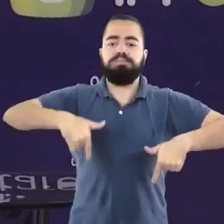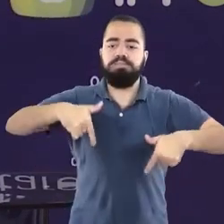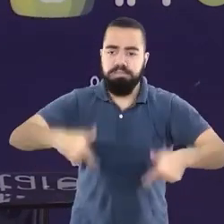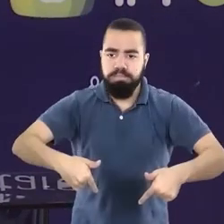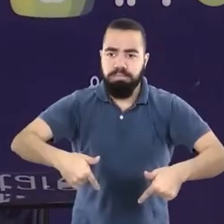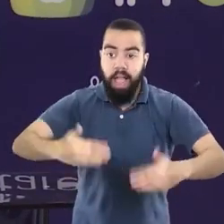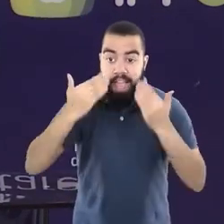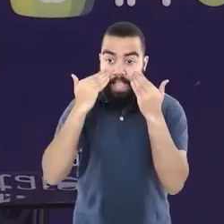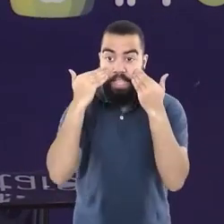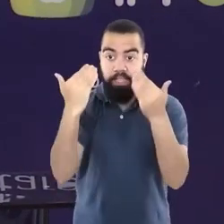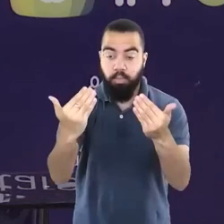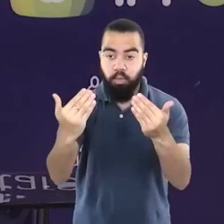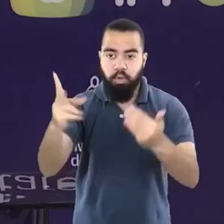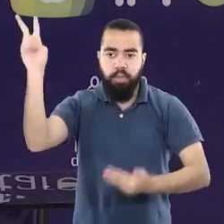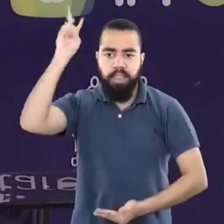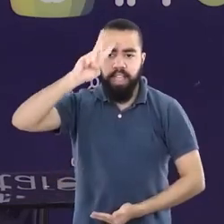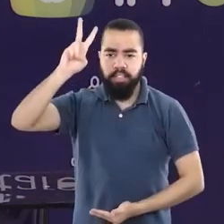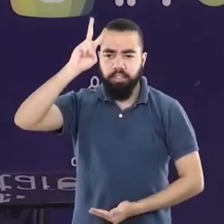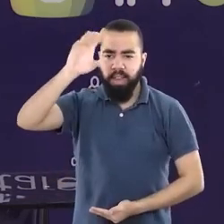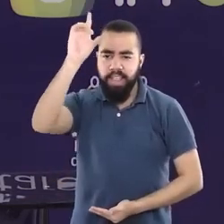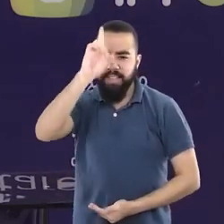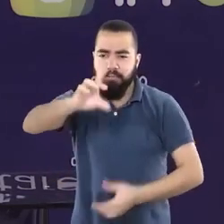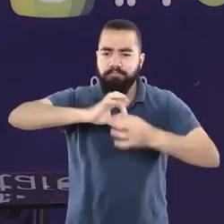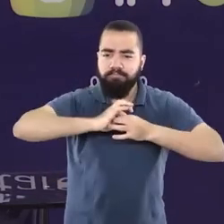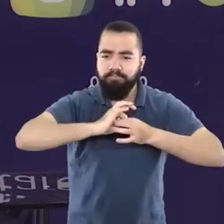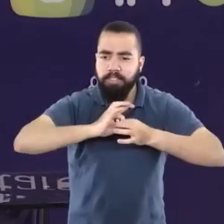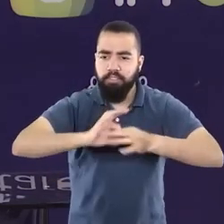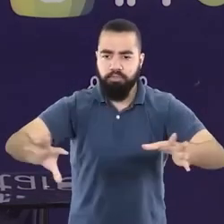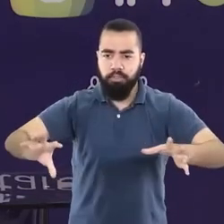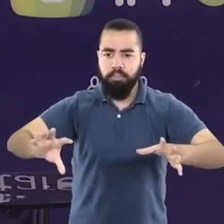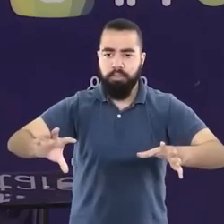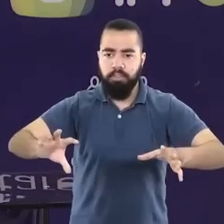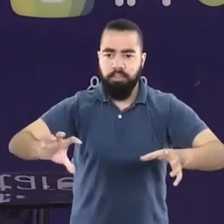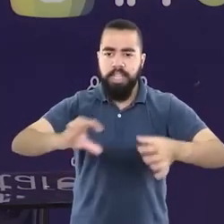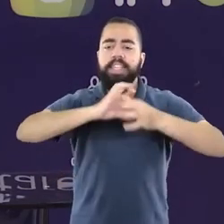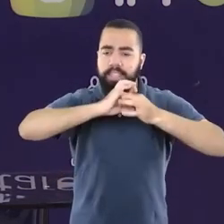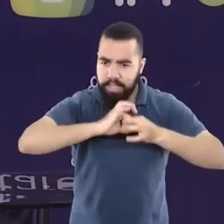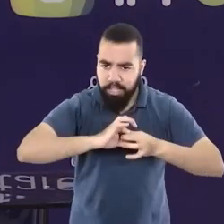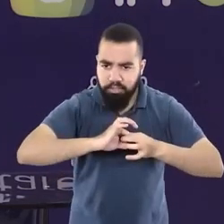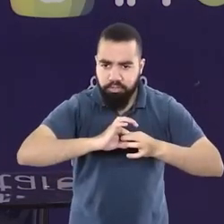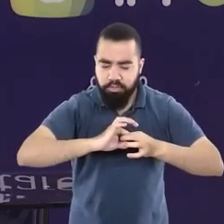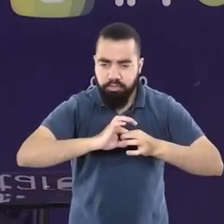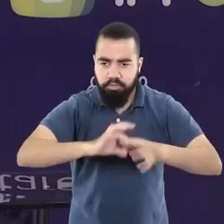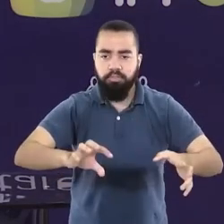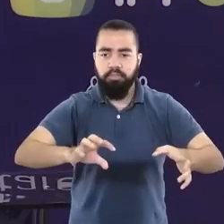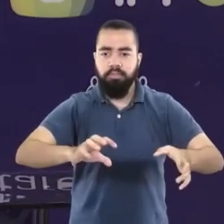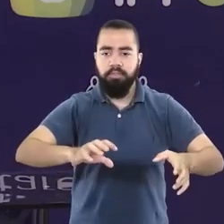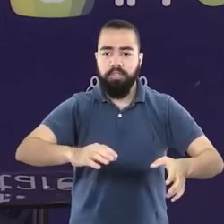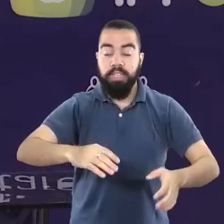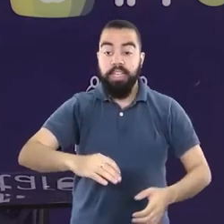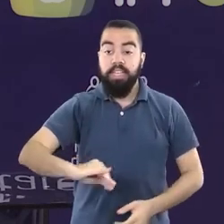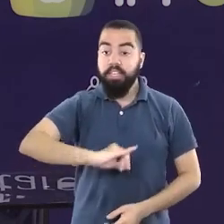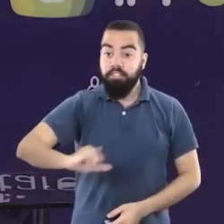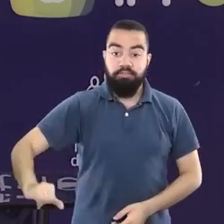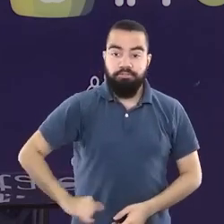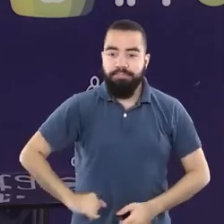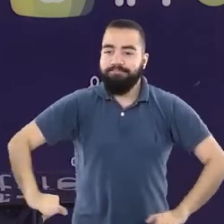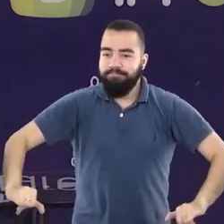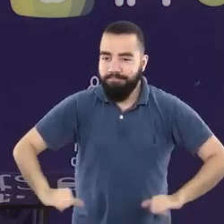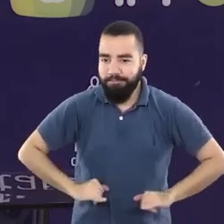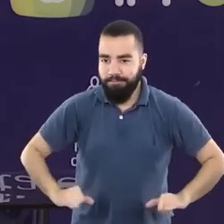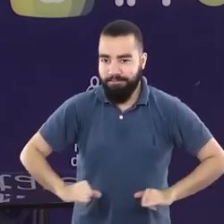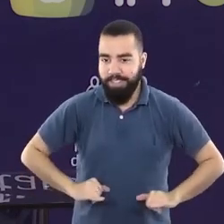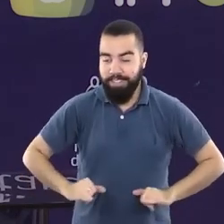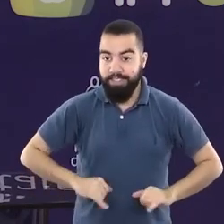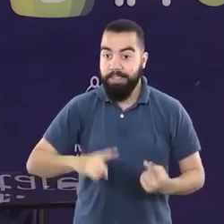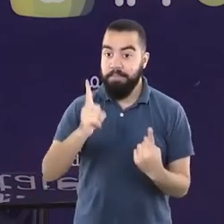história, Deus permite que Jó seja golpeado por duras provas. Primeiro, ele perdeu os seus